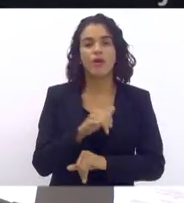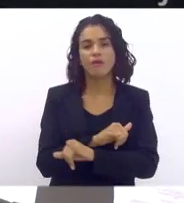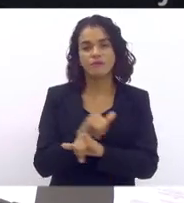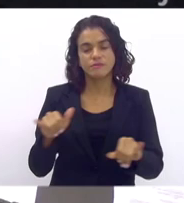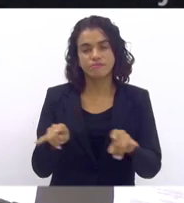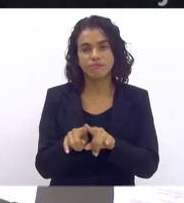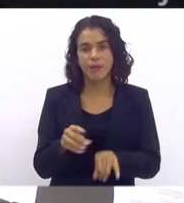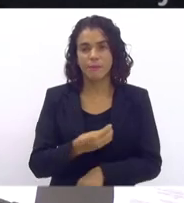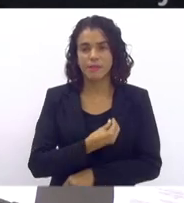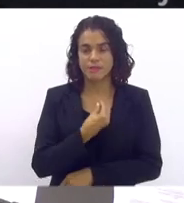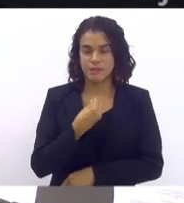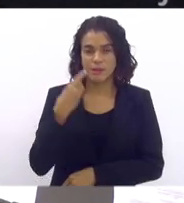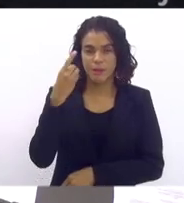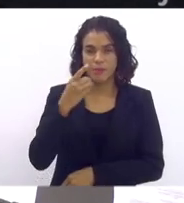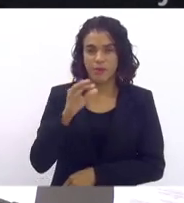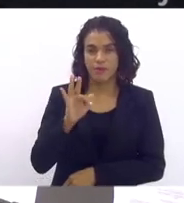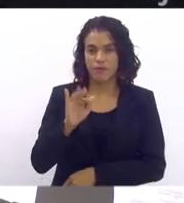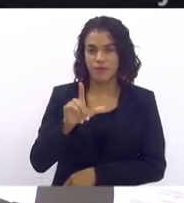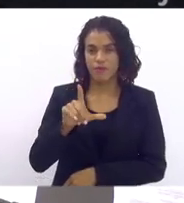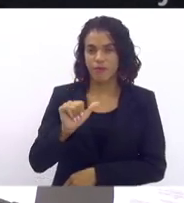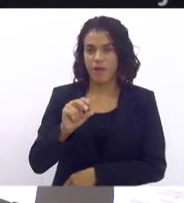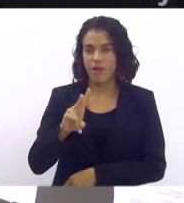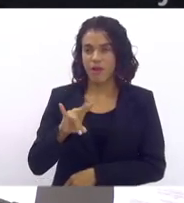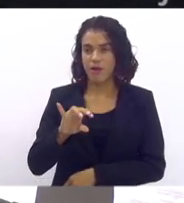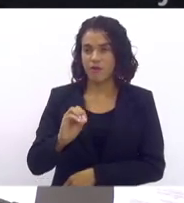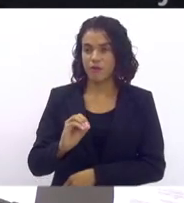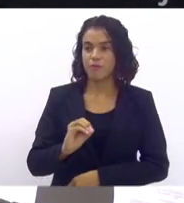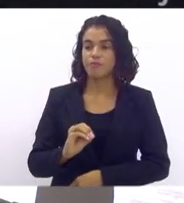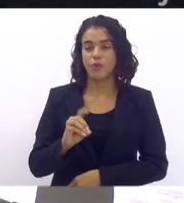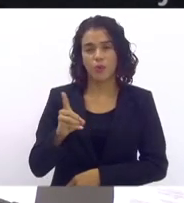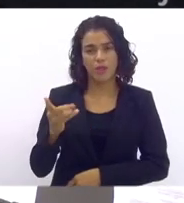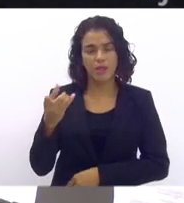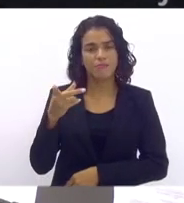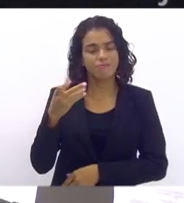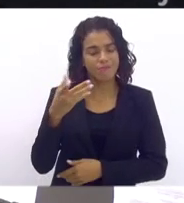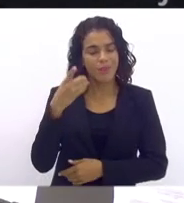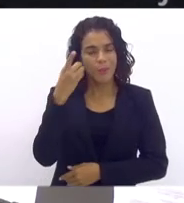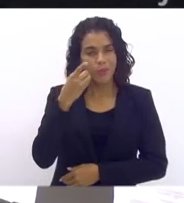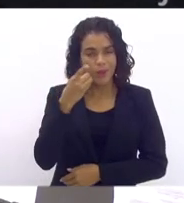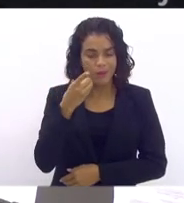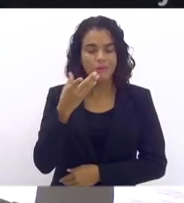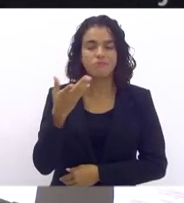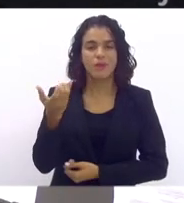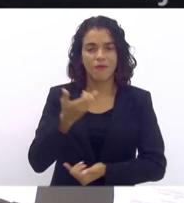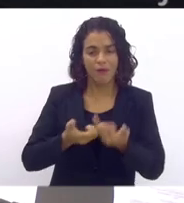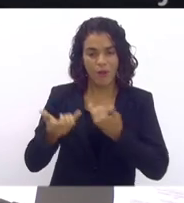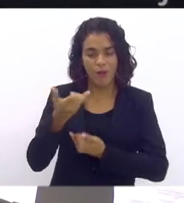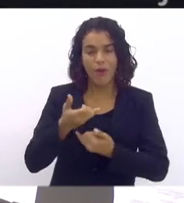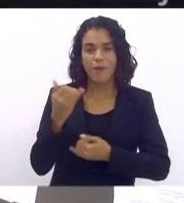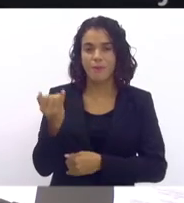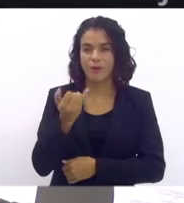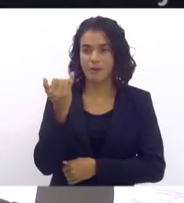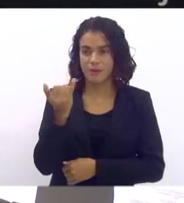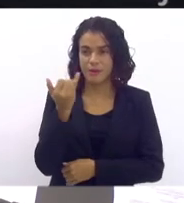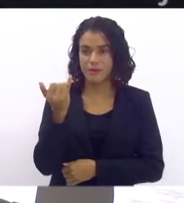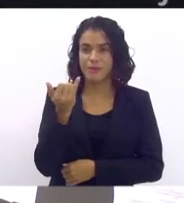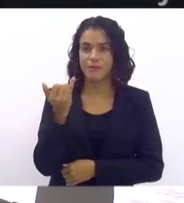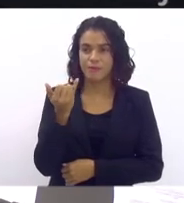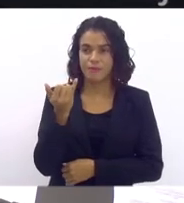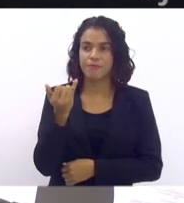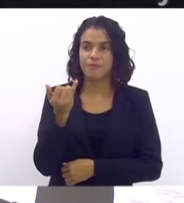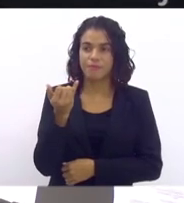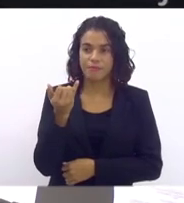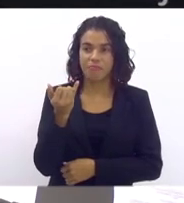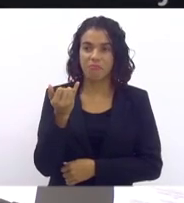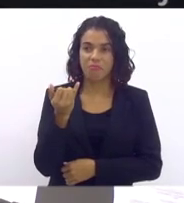serafini a deputada Lucinha que você salientou é muito importante porque as embarcações a maioria delas de madeiras que não tem um valor comercial